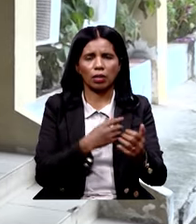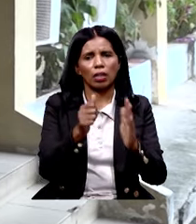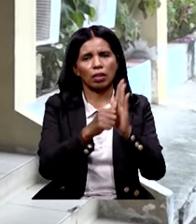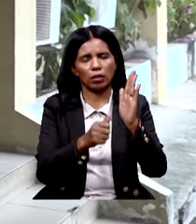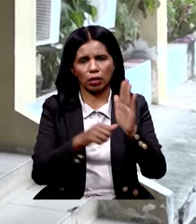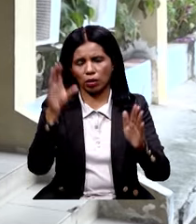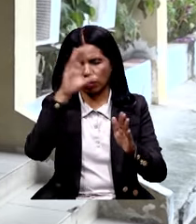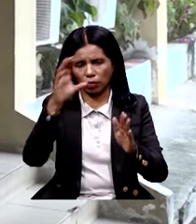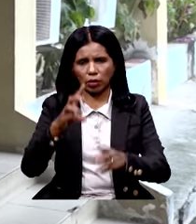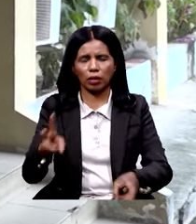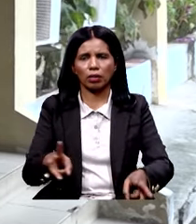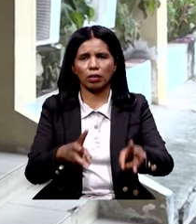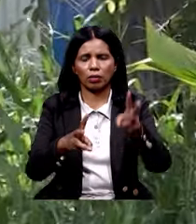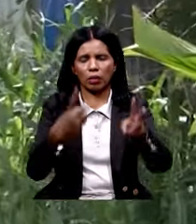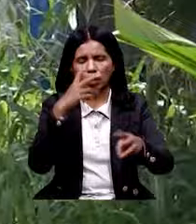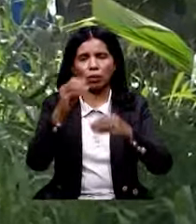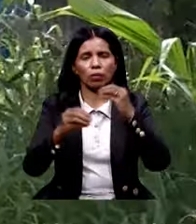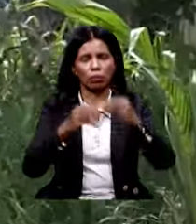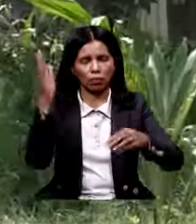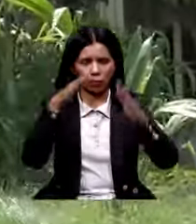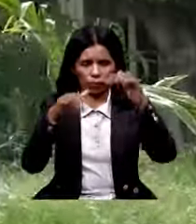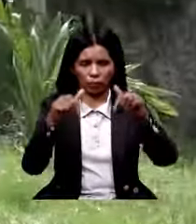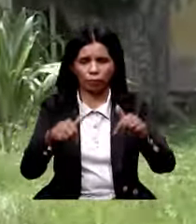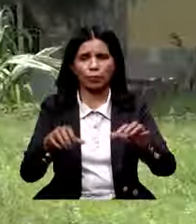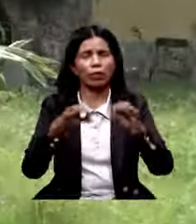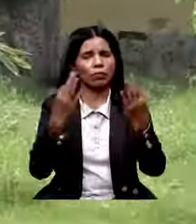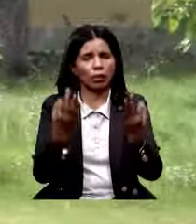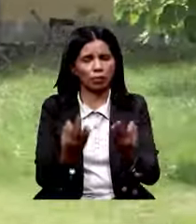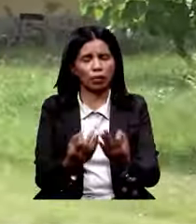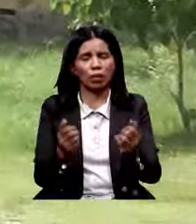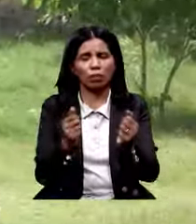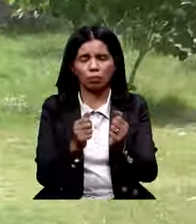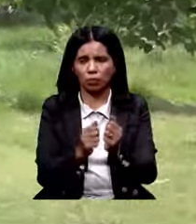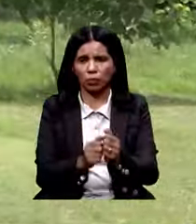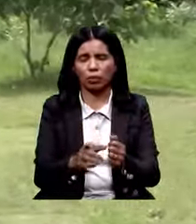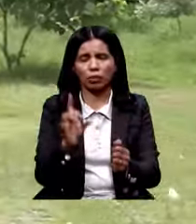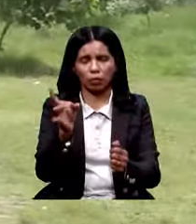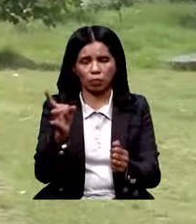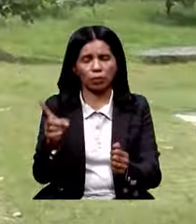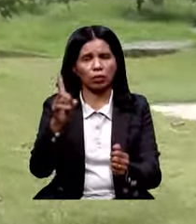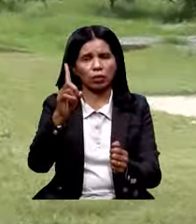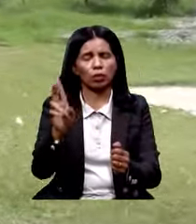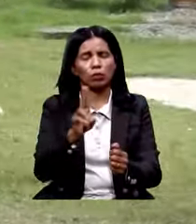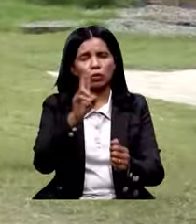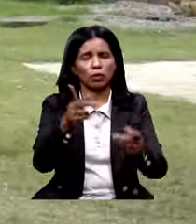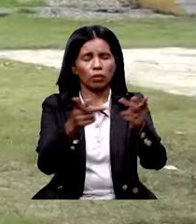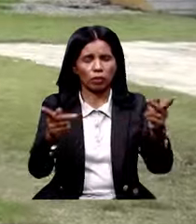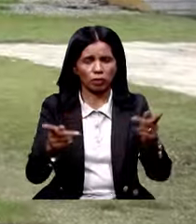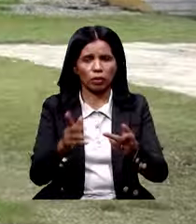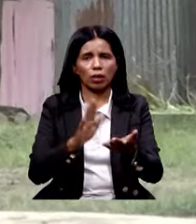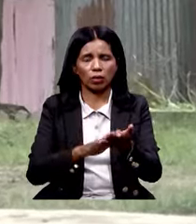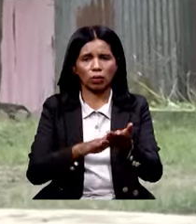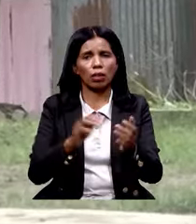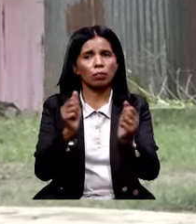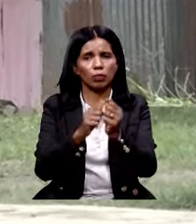para atu solusiono problema ini. Dedau ne umakai walu nulu resi ide mak okupa are dores sekolah publiku sa nulu resi itu